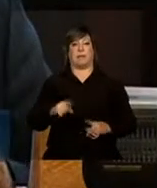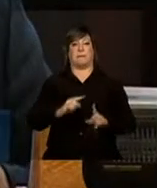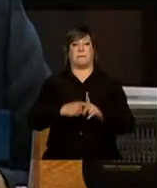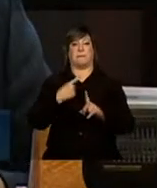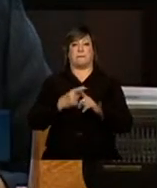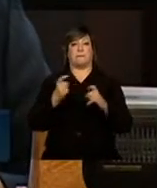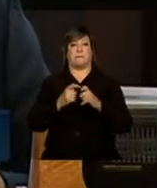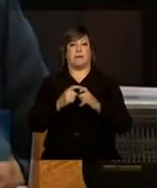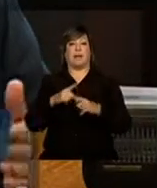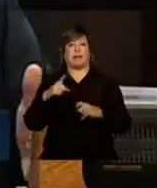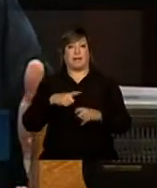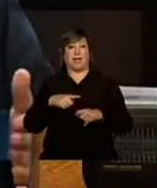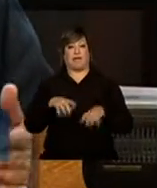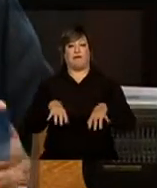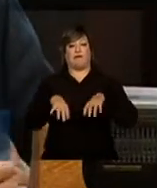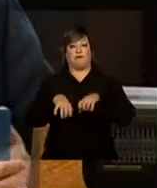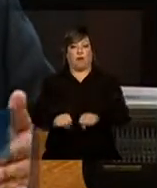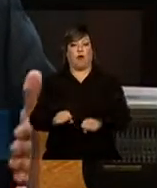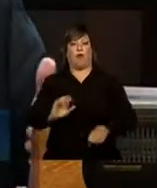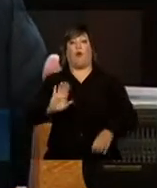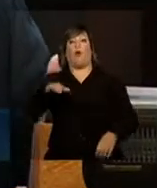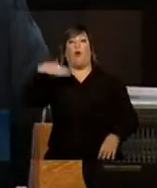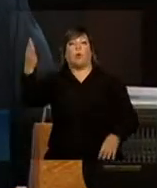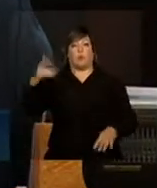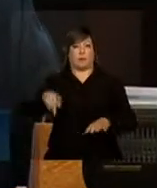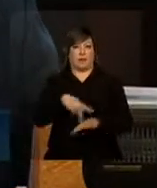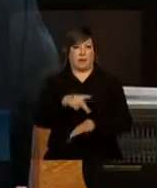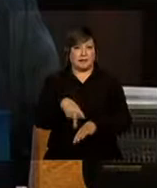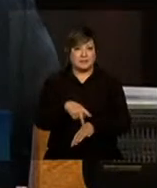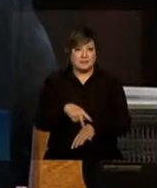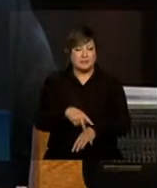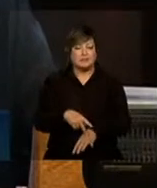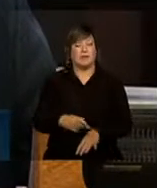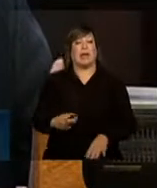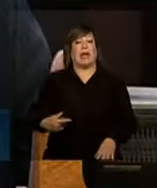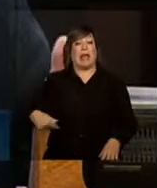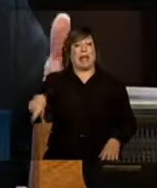registro profissional fora do Brasil, aqueles que forem aprovados